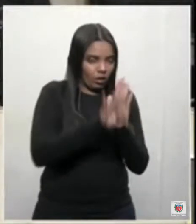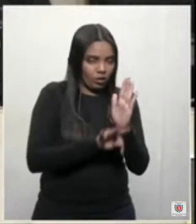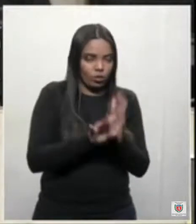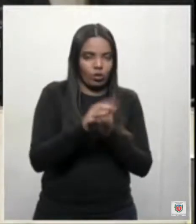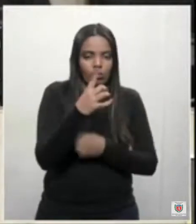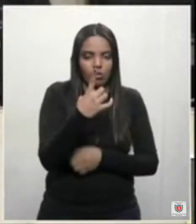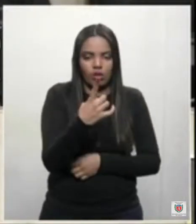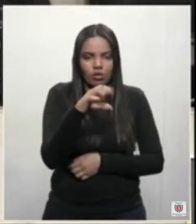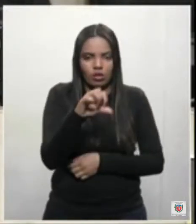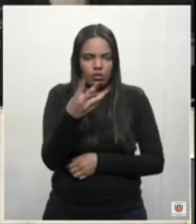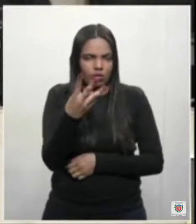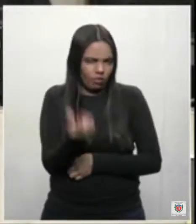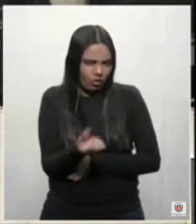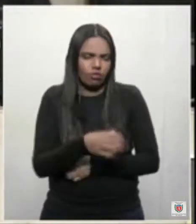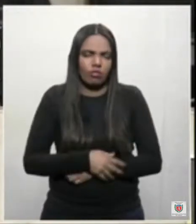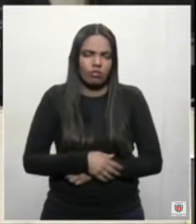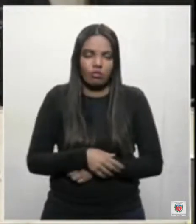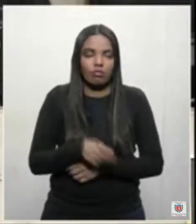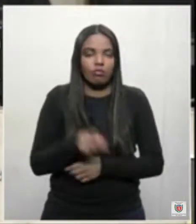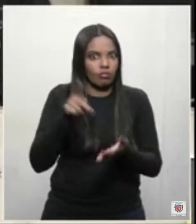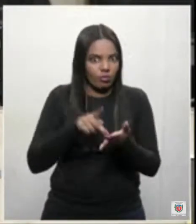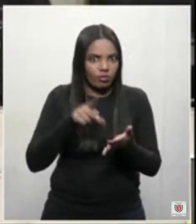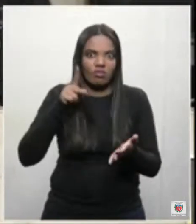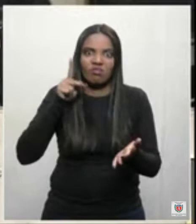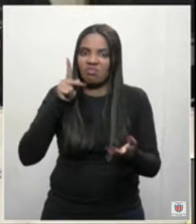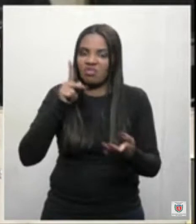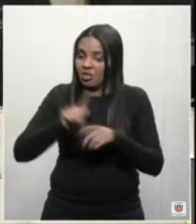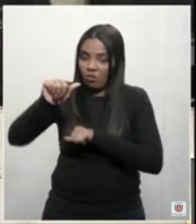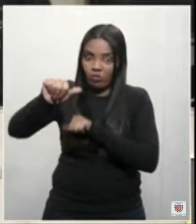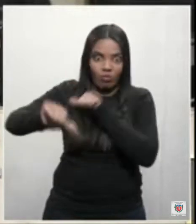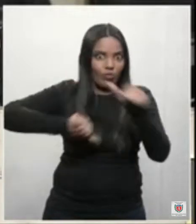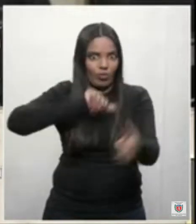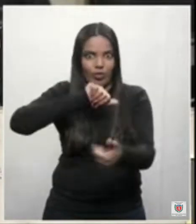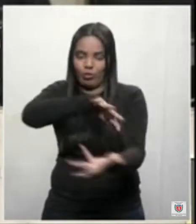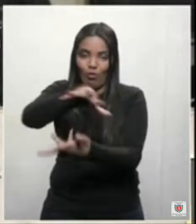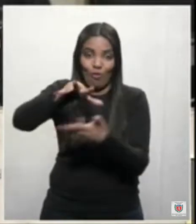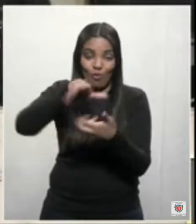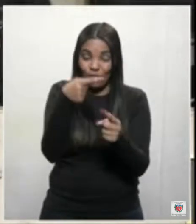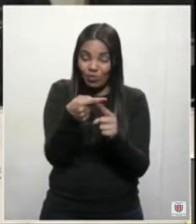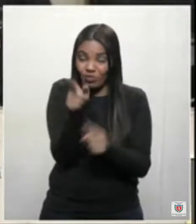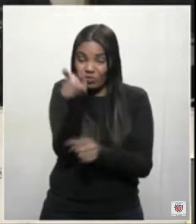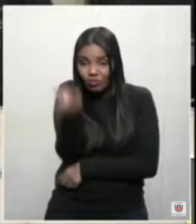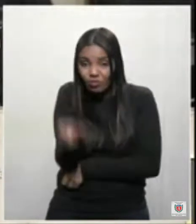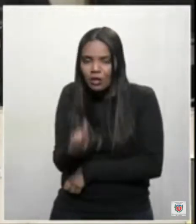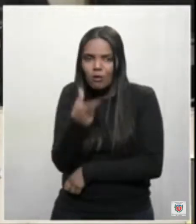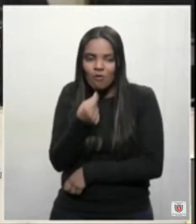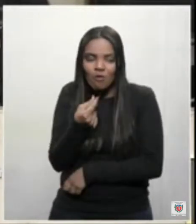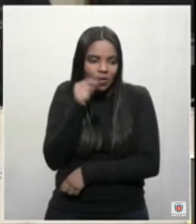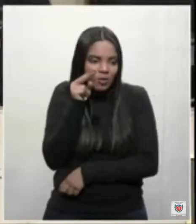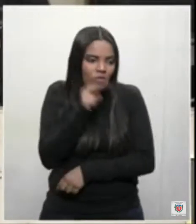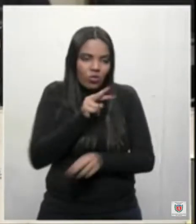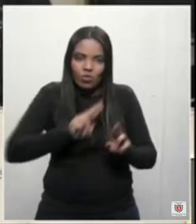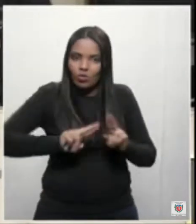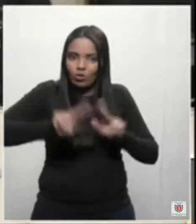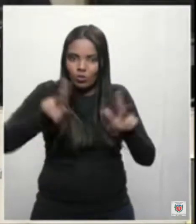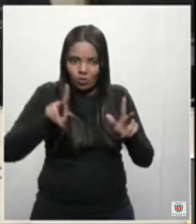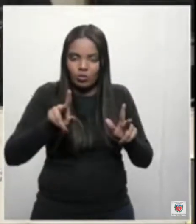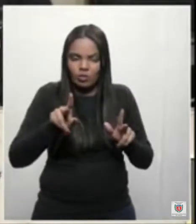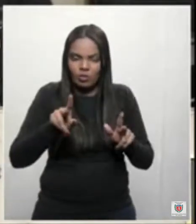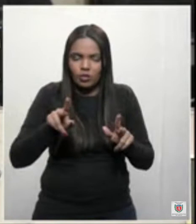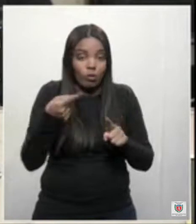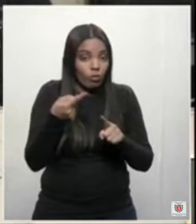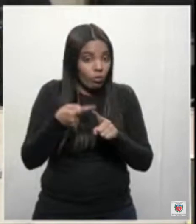36, realmente ele revolucionou o mundo na sua percepção, né? Havia uma ideia corrente de que, na